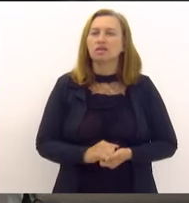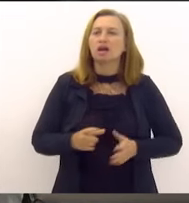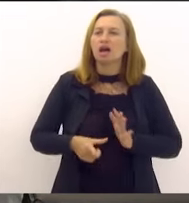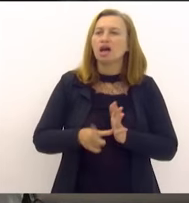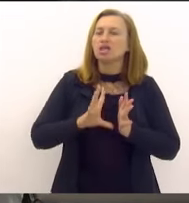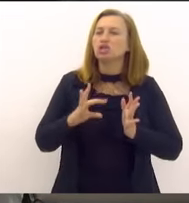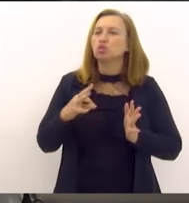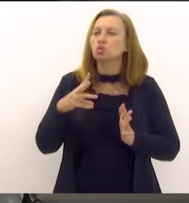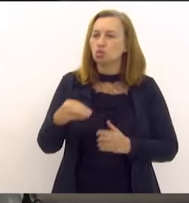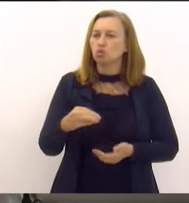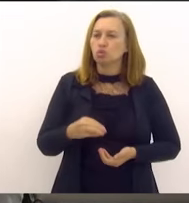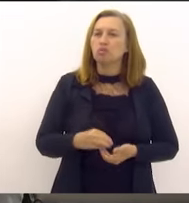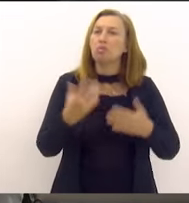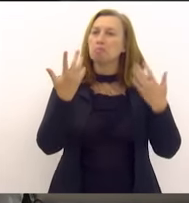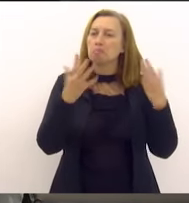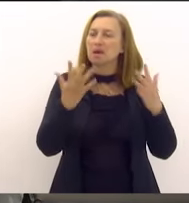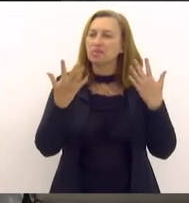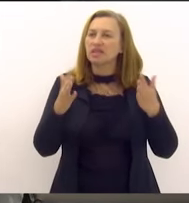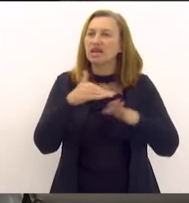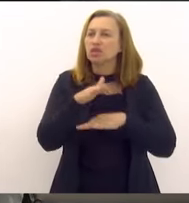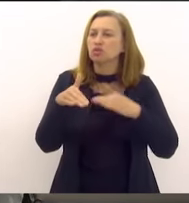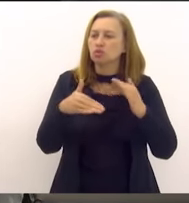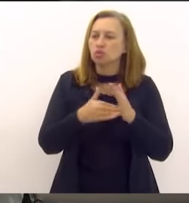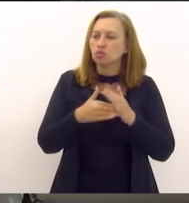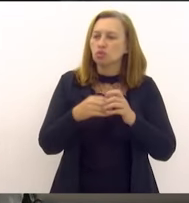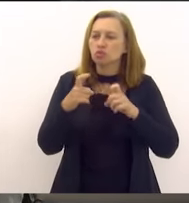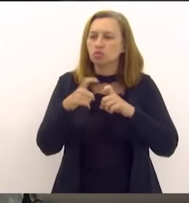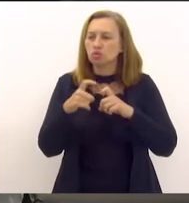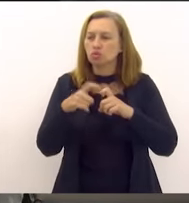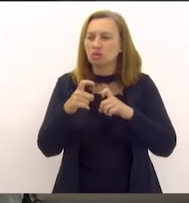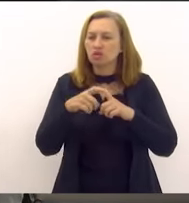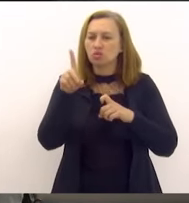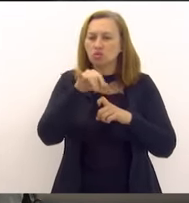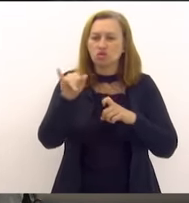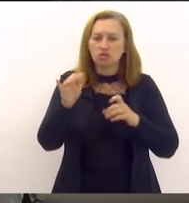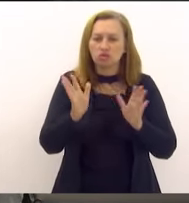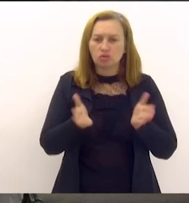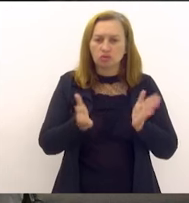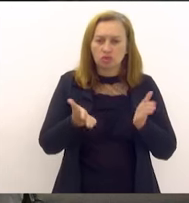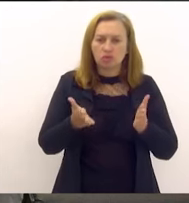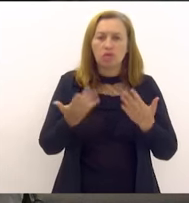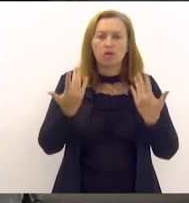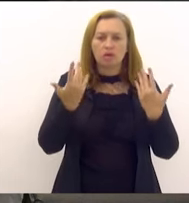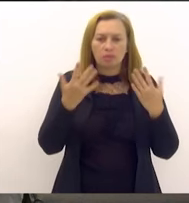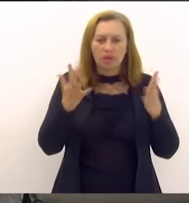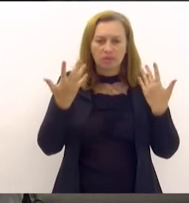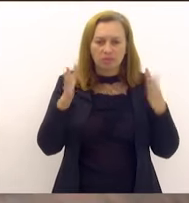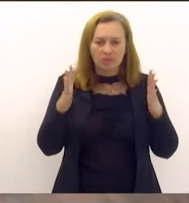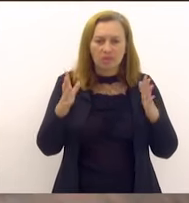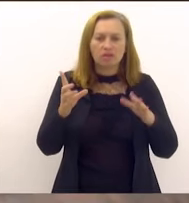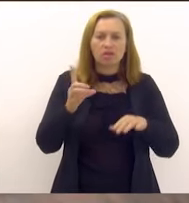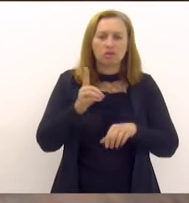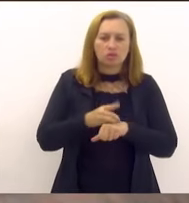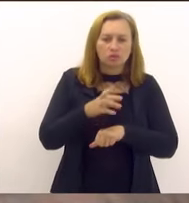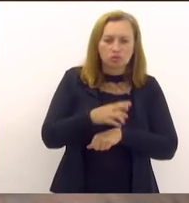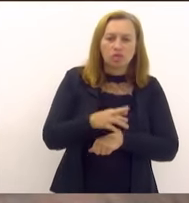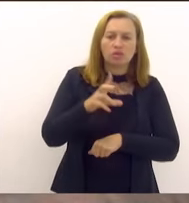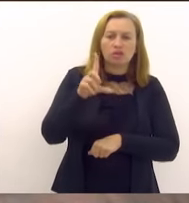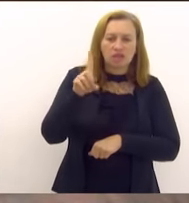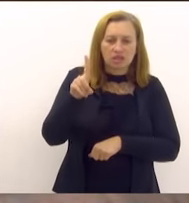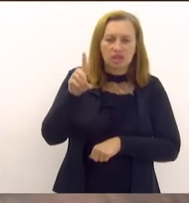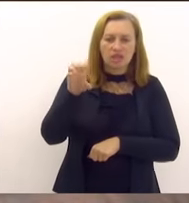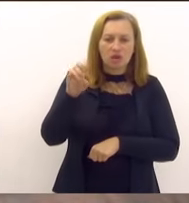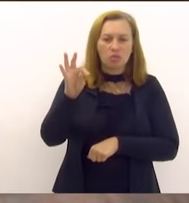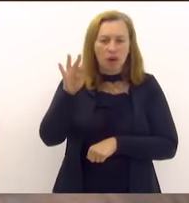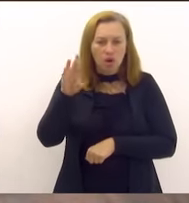mais nada, parabenizar todos os médicos pelo dia de hoje, parabenizar o doutor Deodalto, o nosso querido